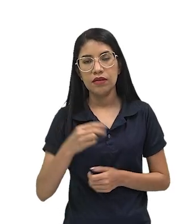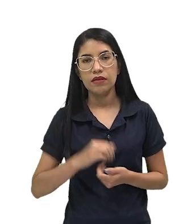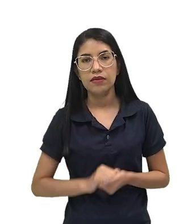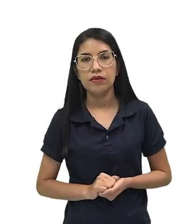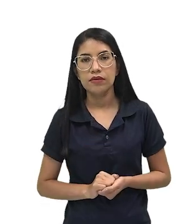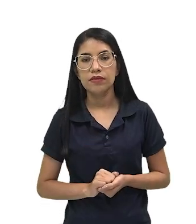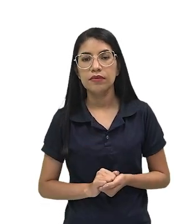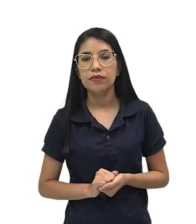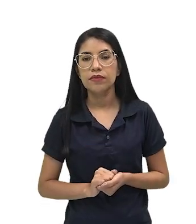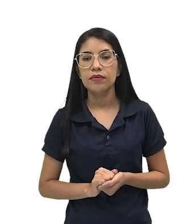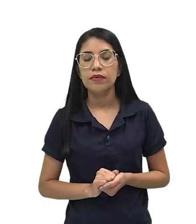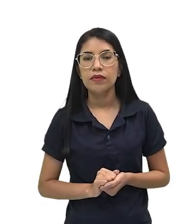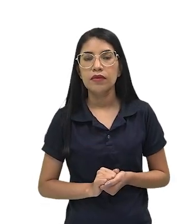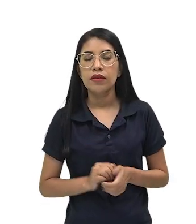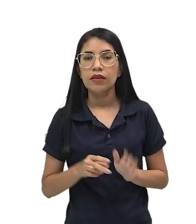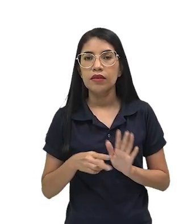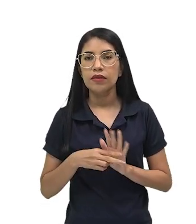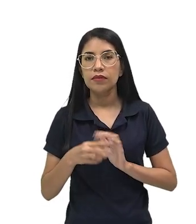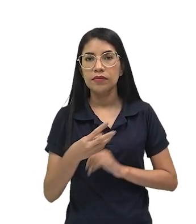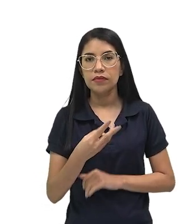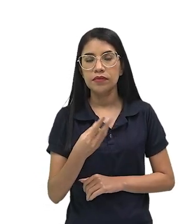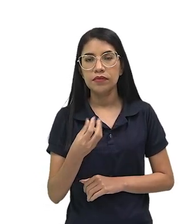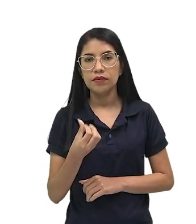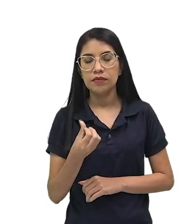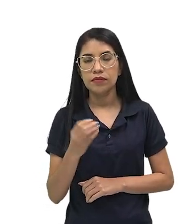ao quadrado. Isso aqui é igual a